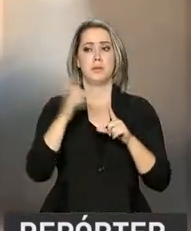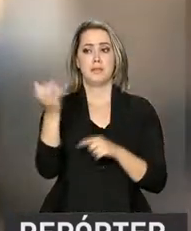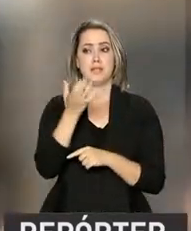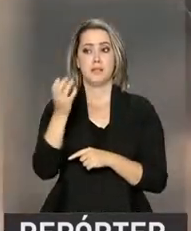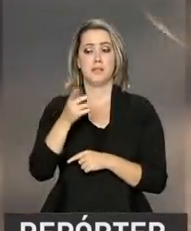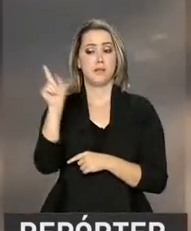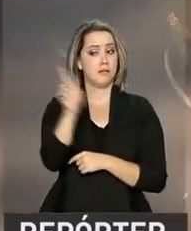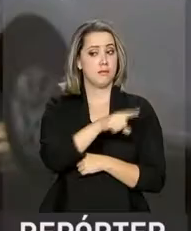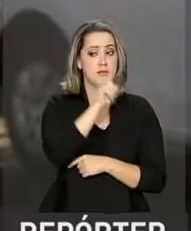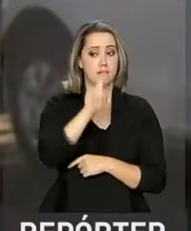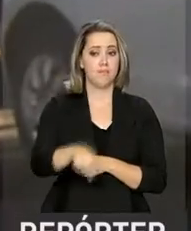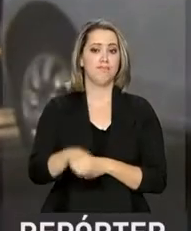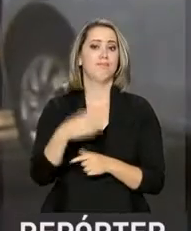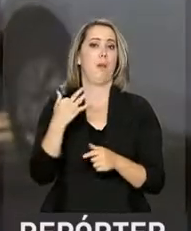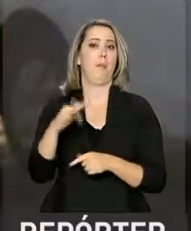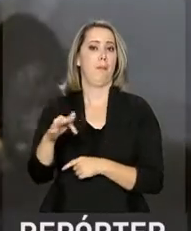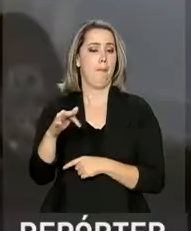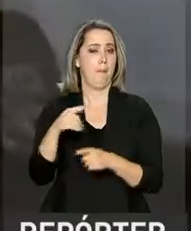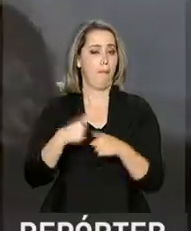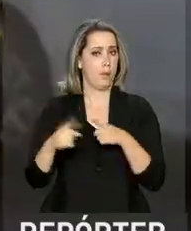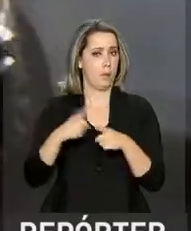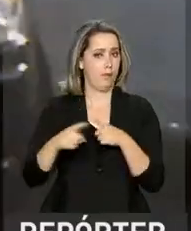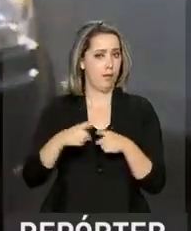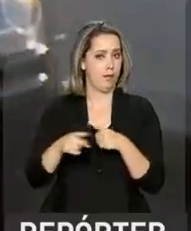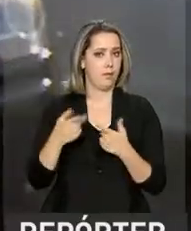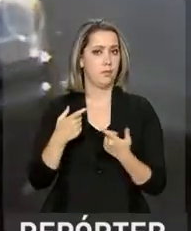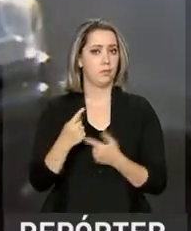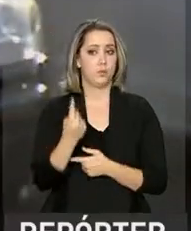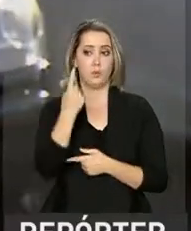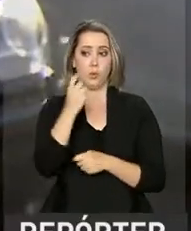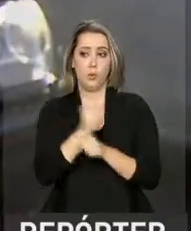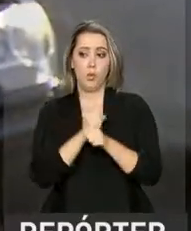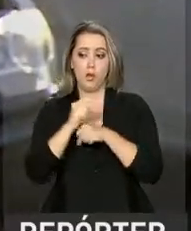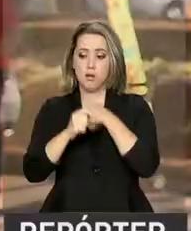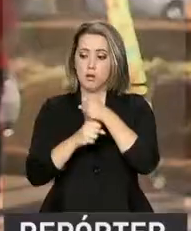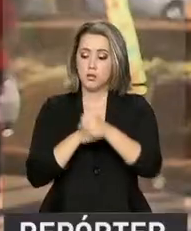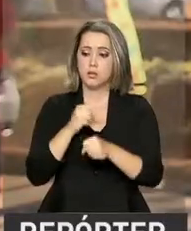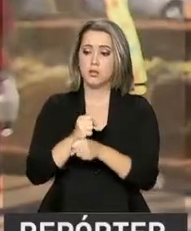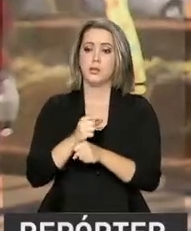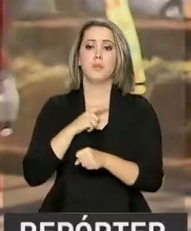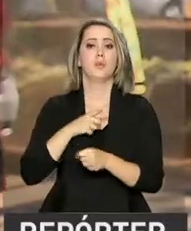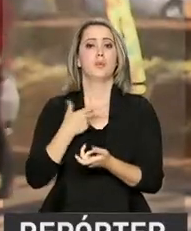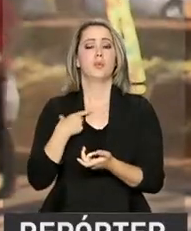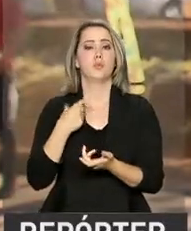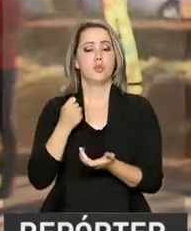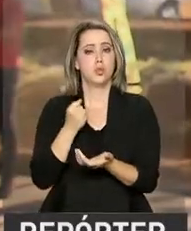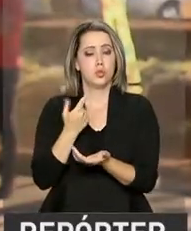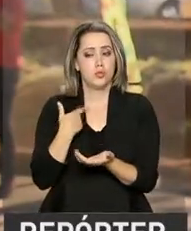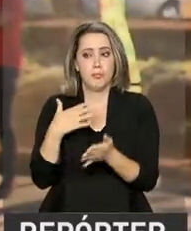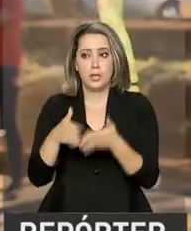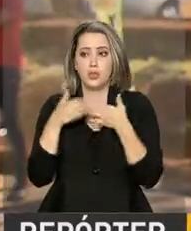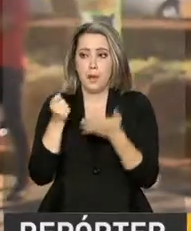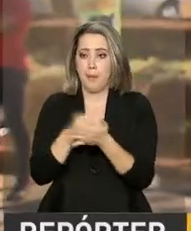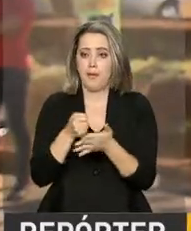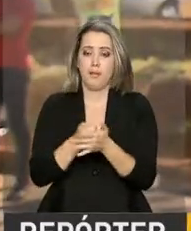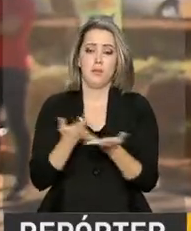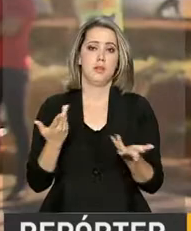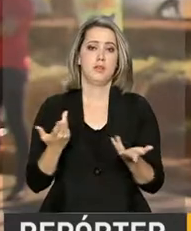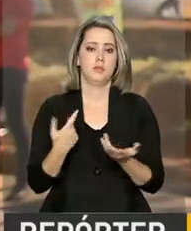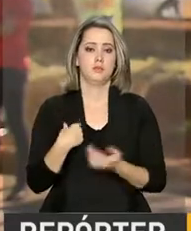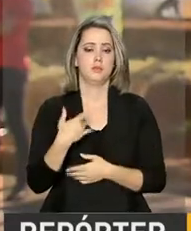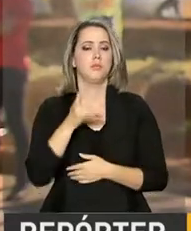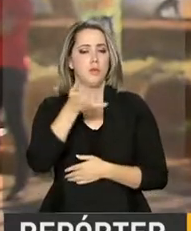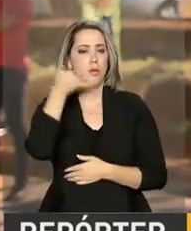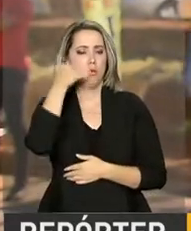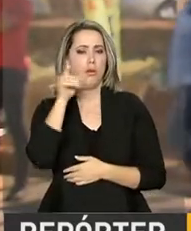foi uma dor de cabeça um ano depois ela ainda recebia as cobranças eu liguei pra cancelar tudo certo